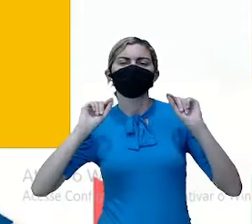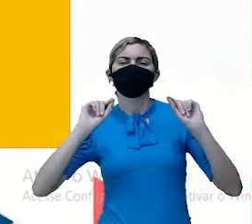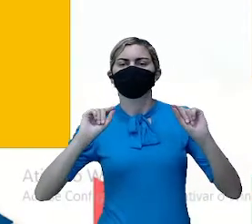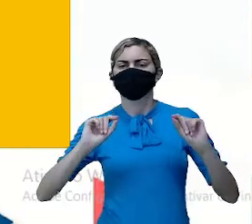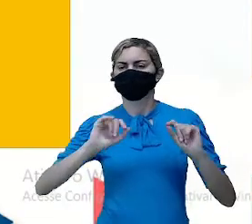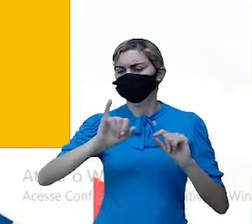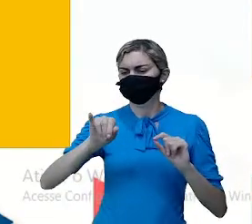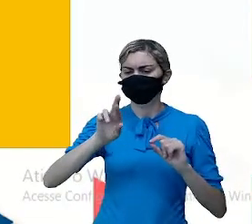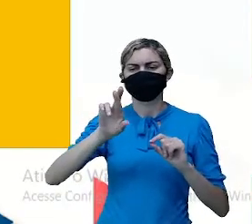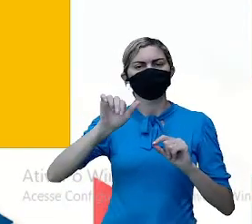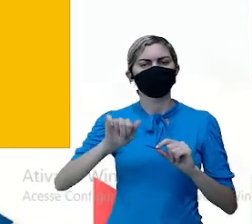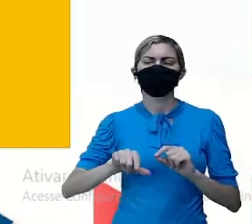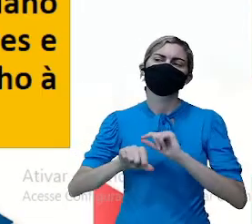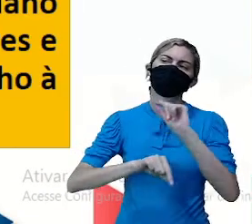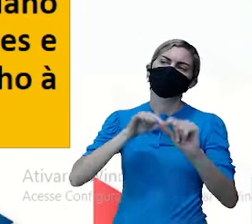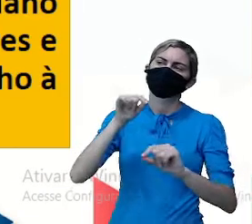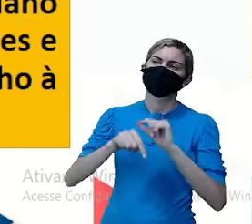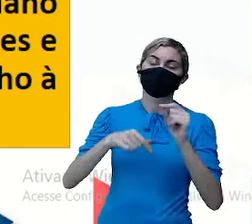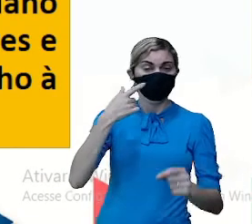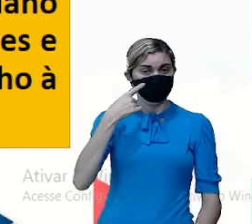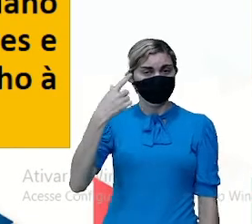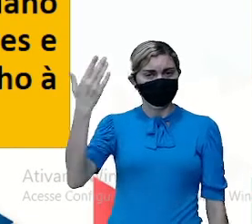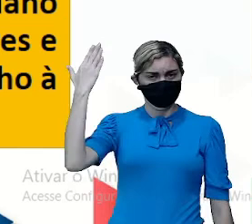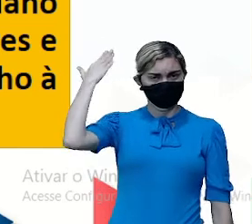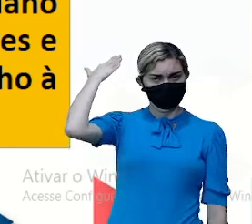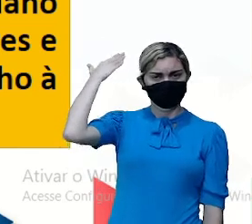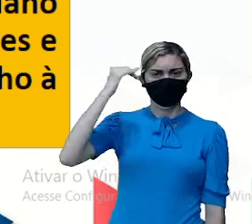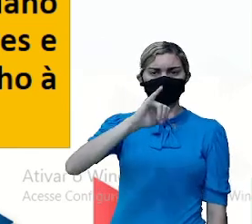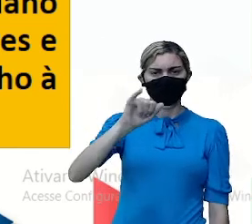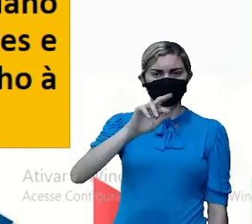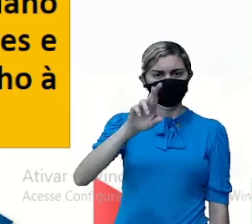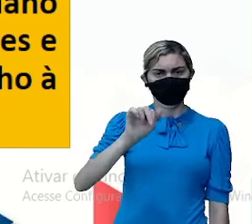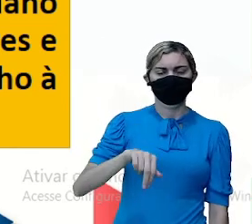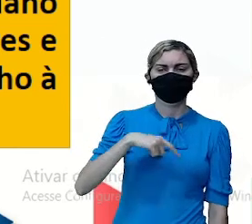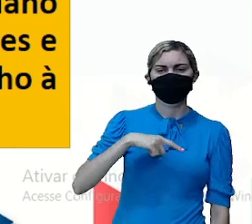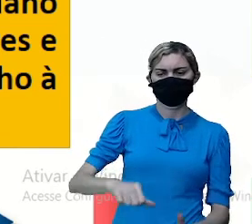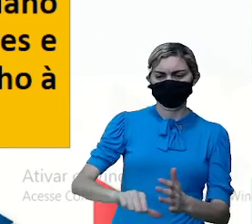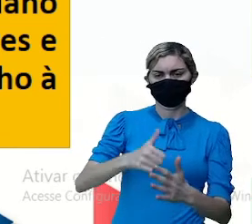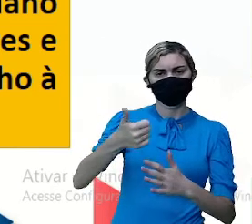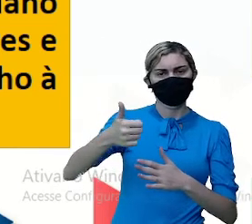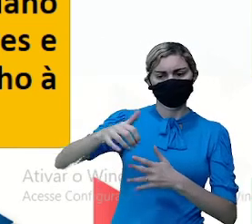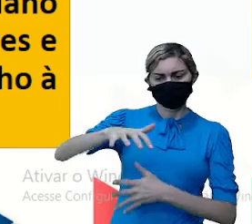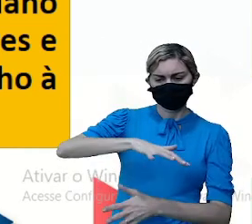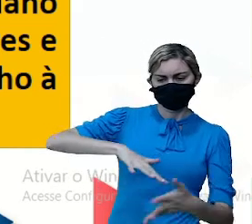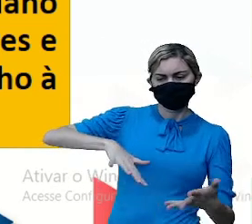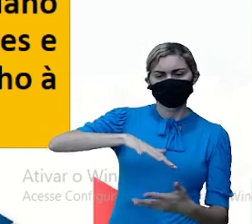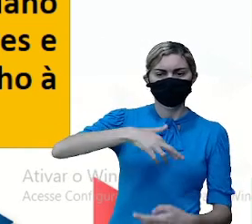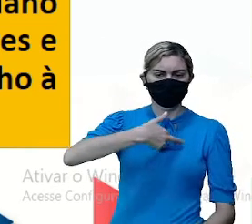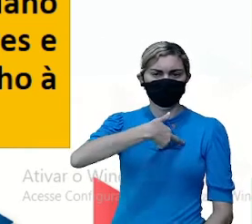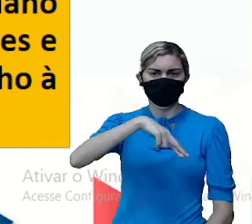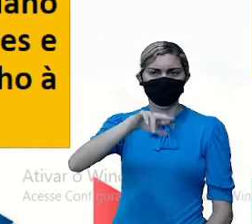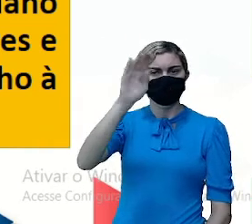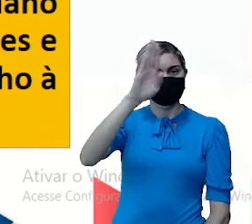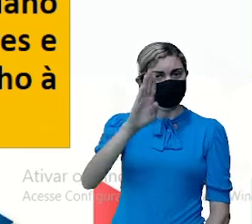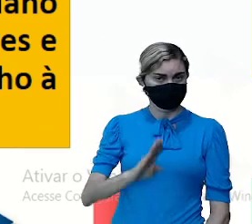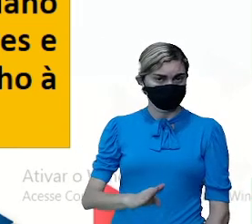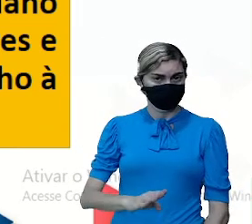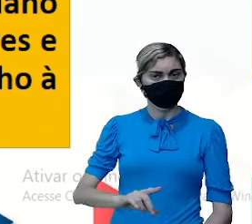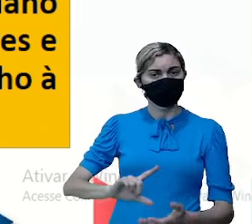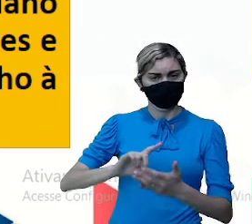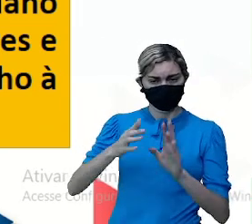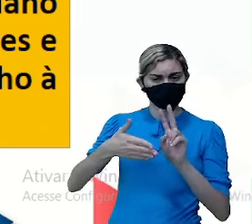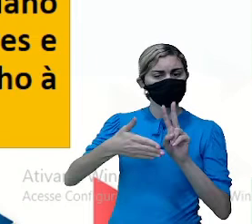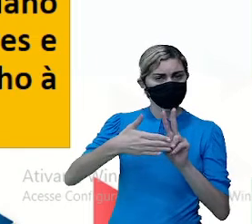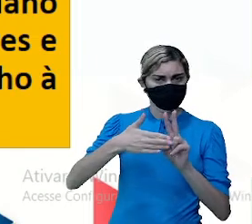Jurema Sagrada? O que é? Vamos ver. A Jurema Sagrada é a primeira manifestação religiosa no Brasil, pois os índios